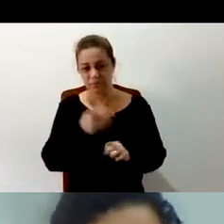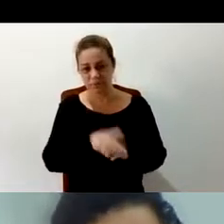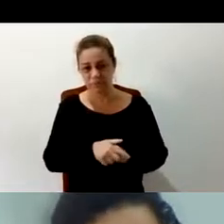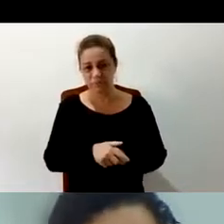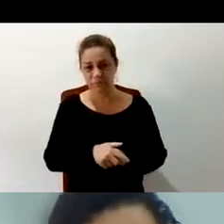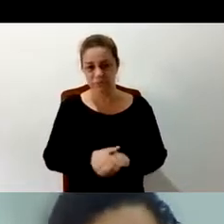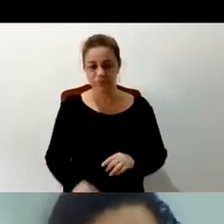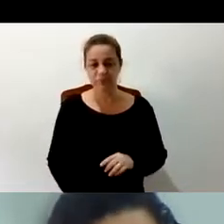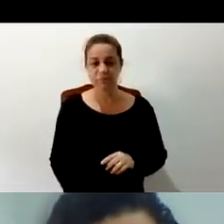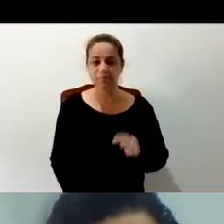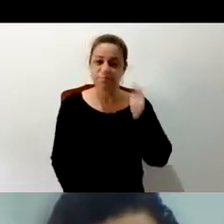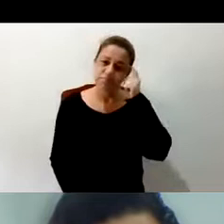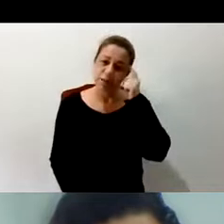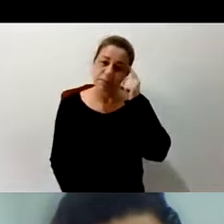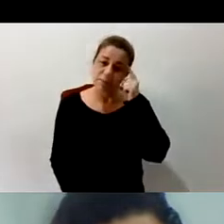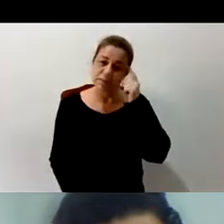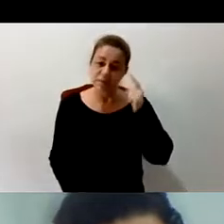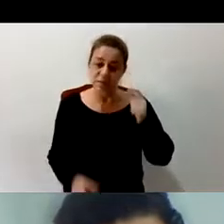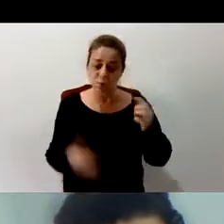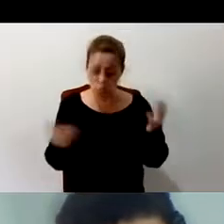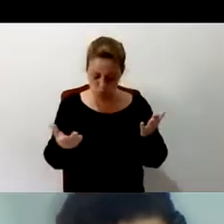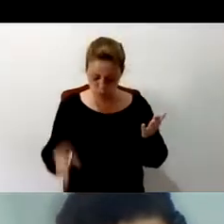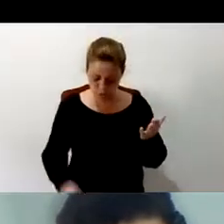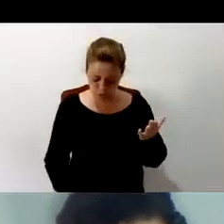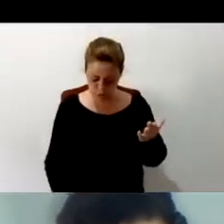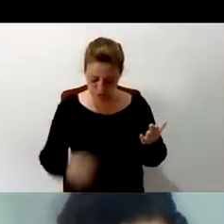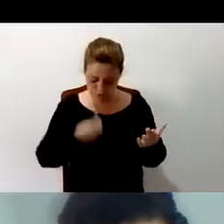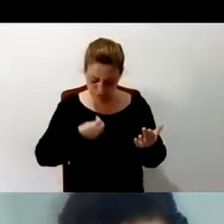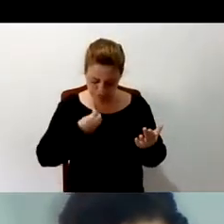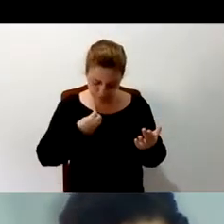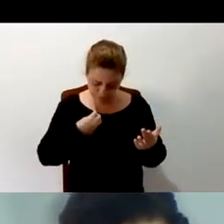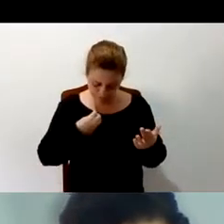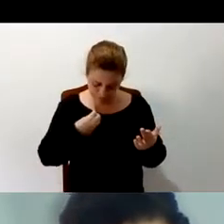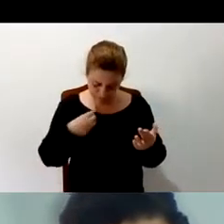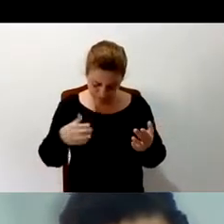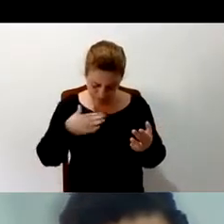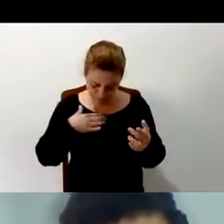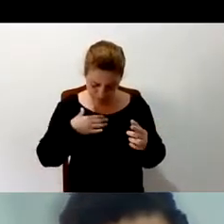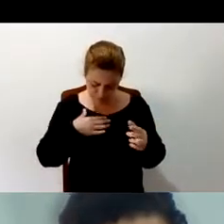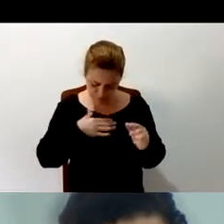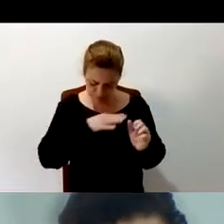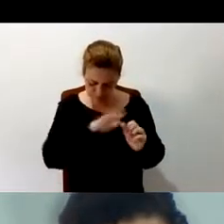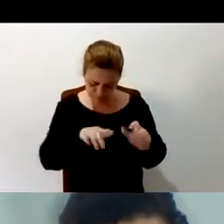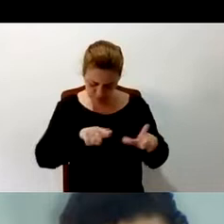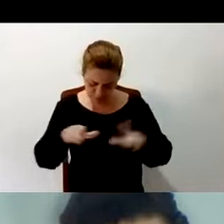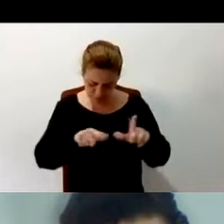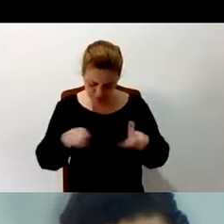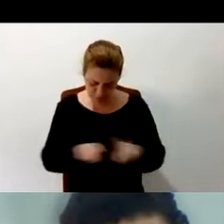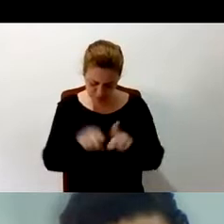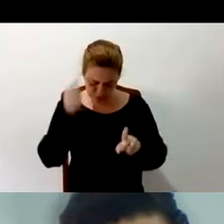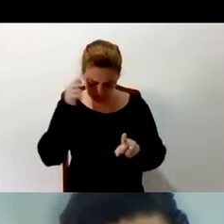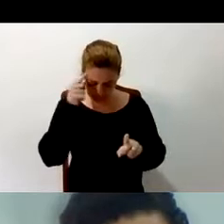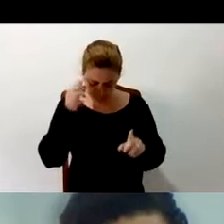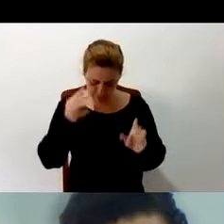Então, pensando, trazendo para a minha realidade, né, para o meu ambiente de trabalho, eu também penso na minha proposta de